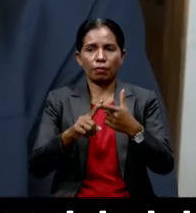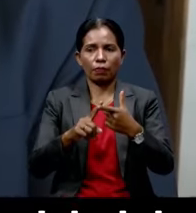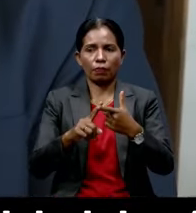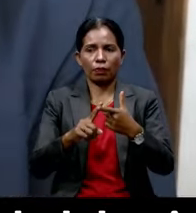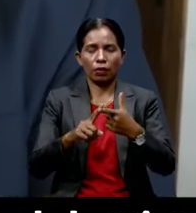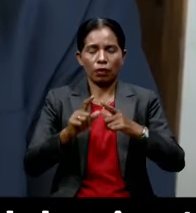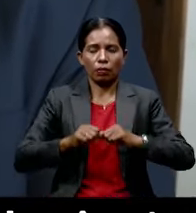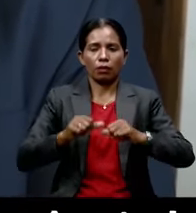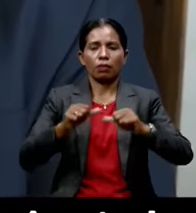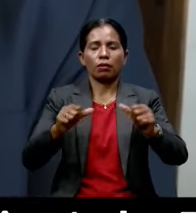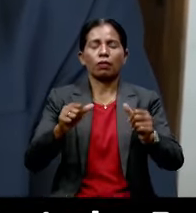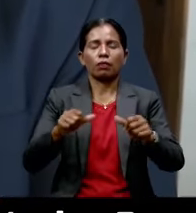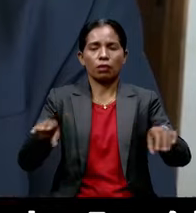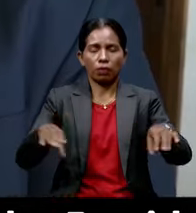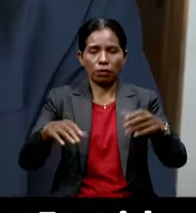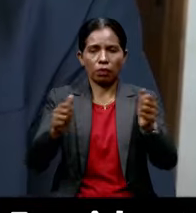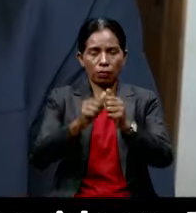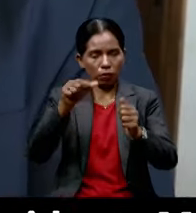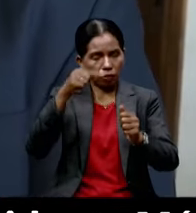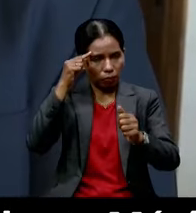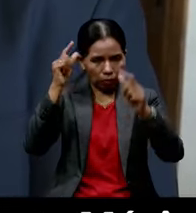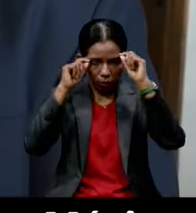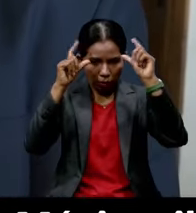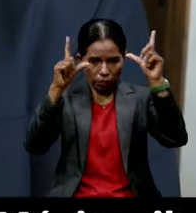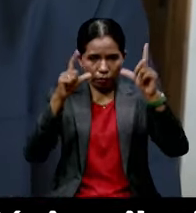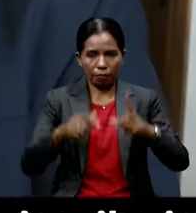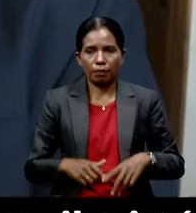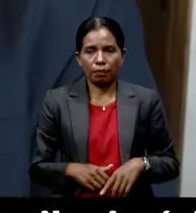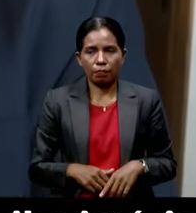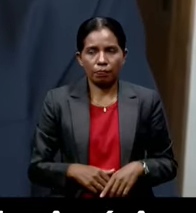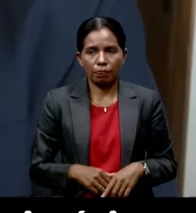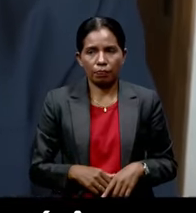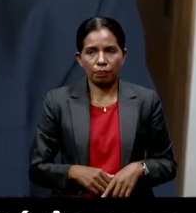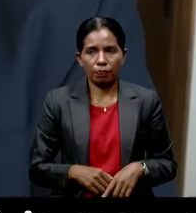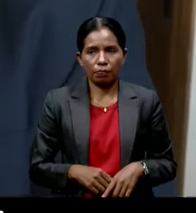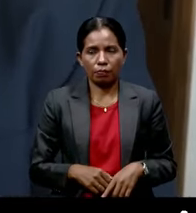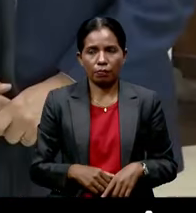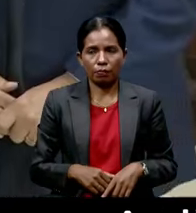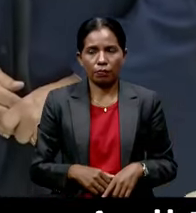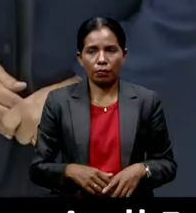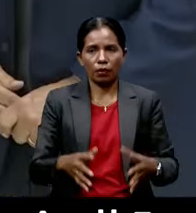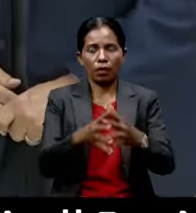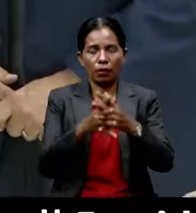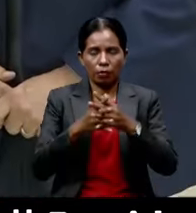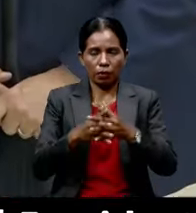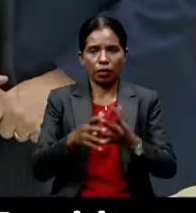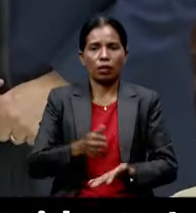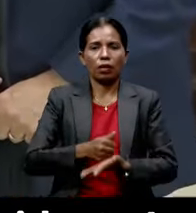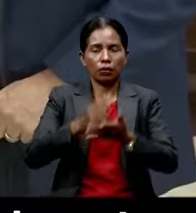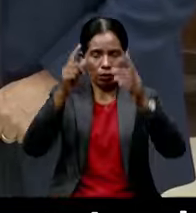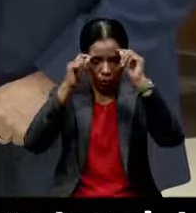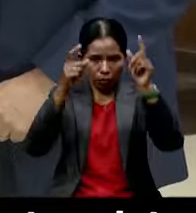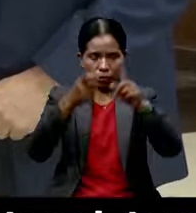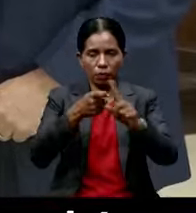não continua o seu serviço ao governo Timor-Leste. Bring a lot of good things to the people of Timor-Leste. Estados Unidos América apoia Timor-Leste o